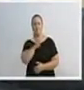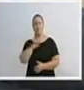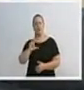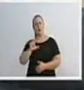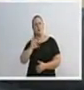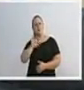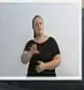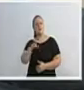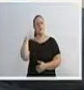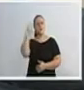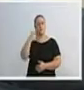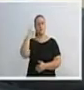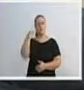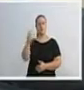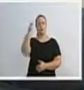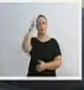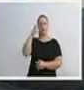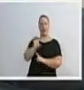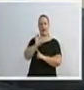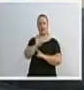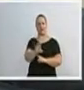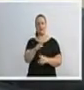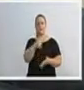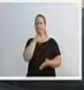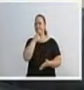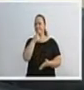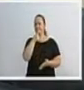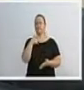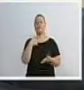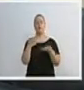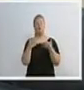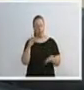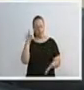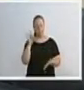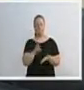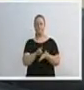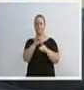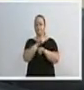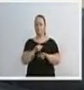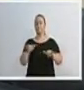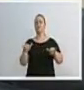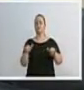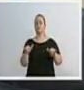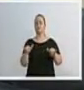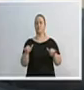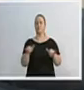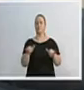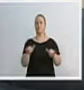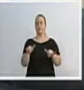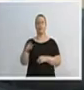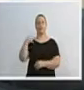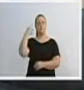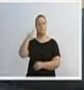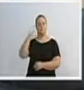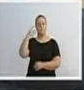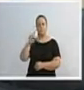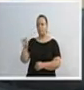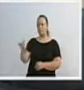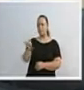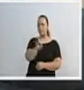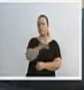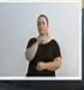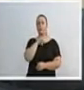que a política de cultura esteja nessa condição. Quero fazer o registro, como disse alguém, os vereadores individualmente tem